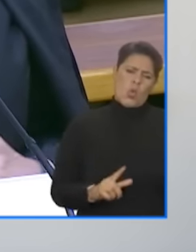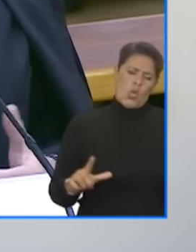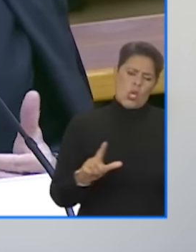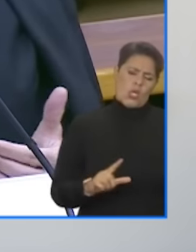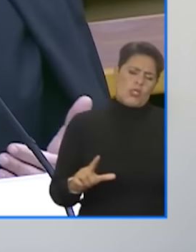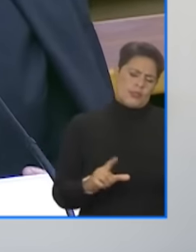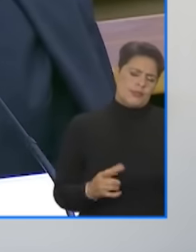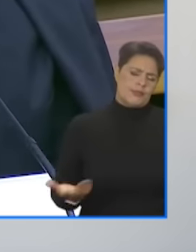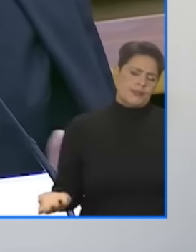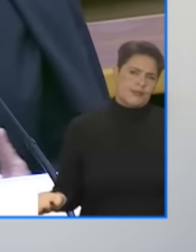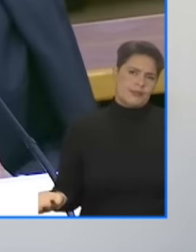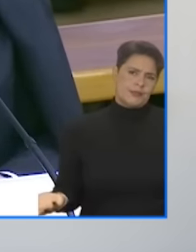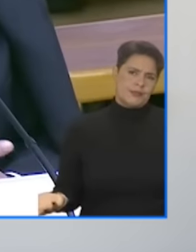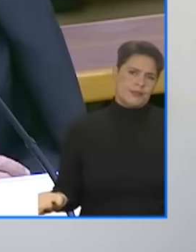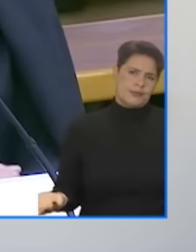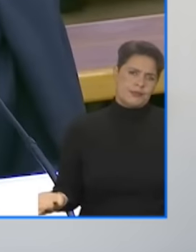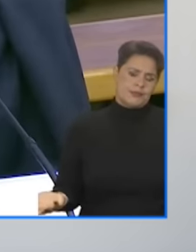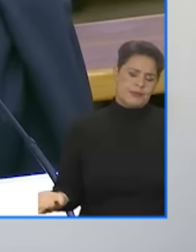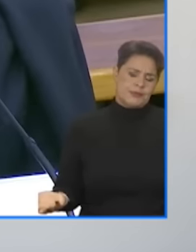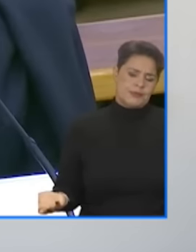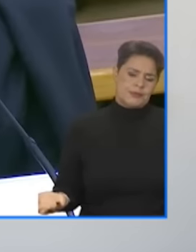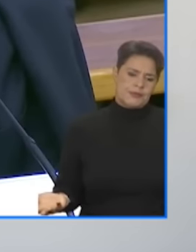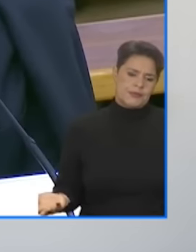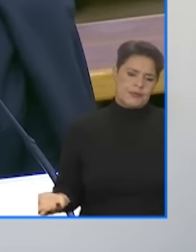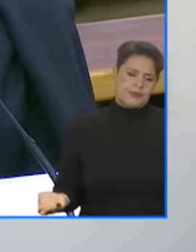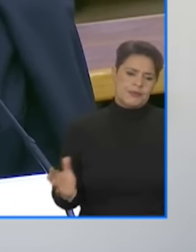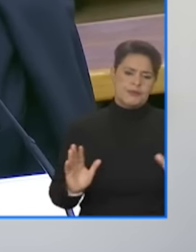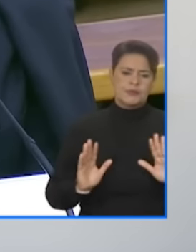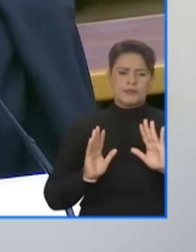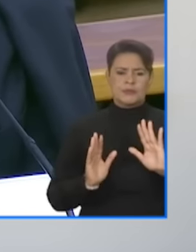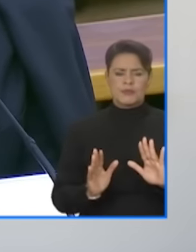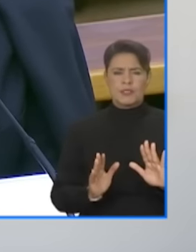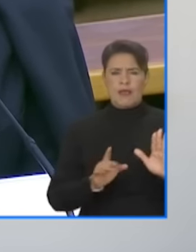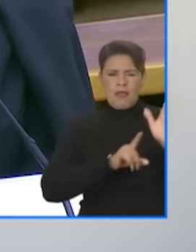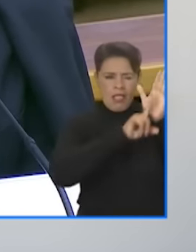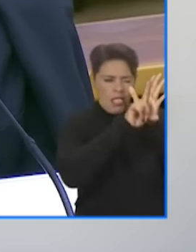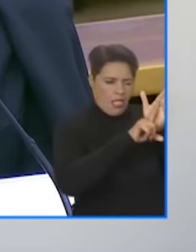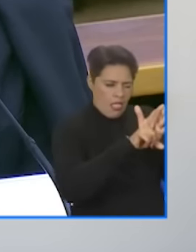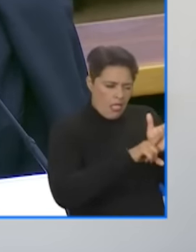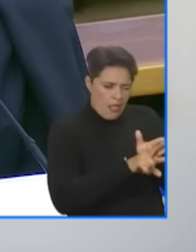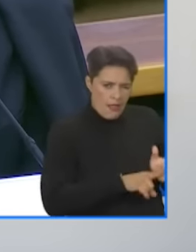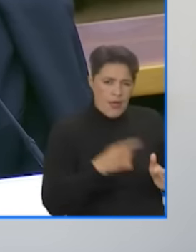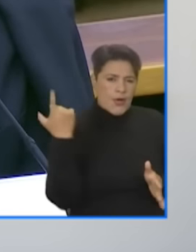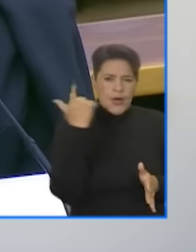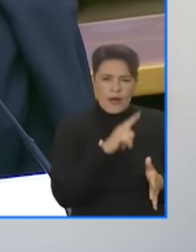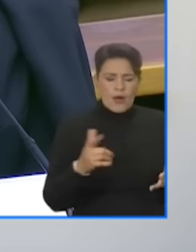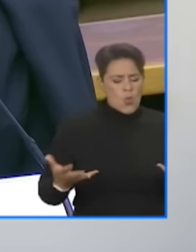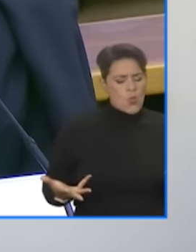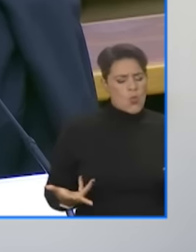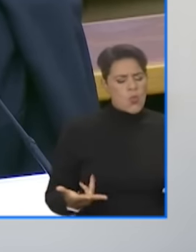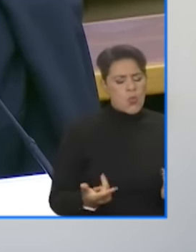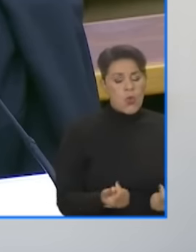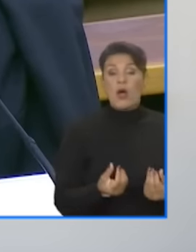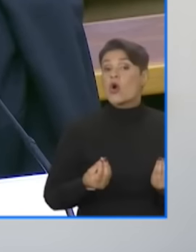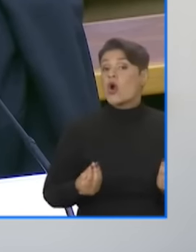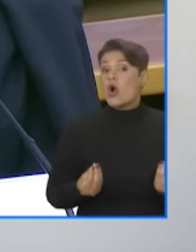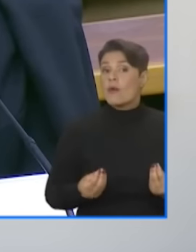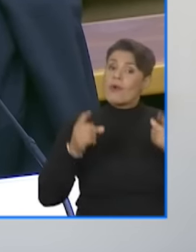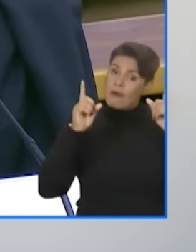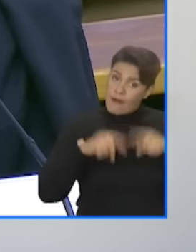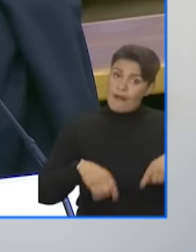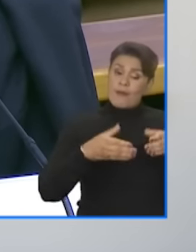pelo menos três manifestações de ministros do Supremo Tribunal Federal defendendo a atuação de Alexandre de Moraes. O próprio Moraes também fez uma manifestação ali